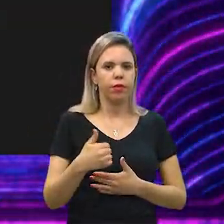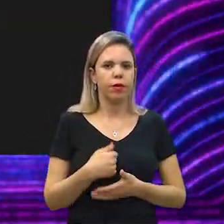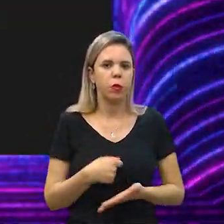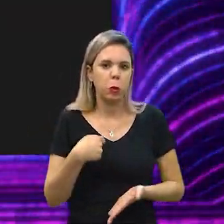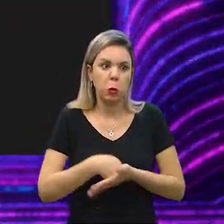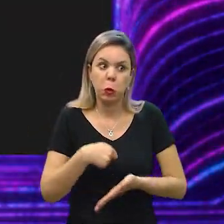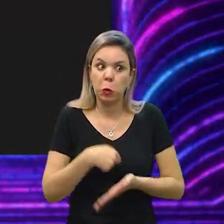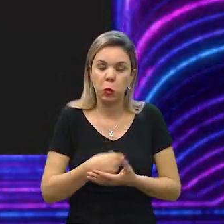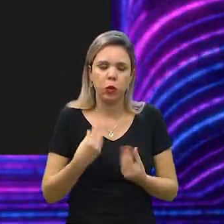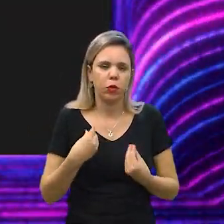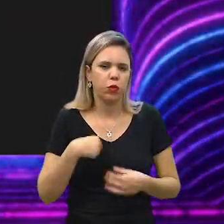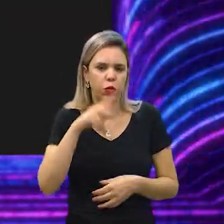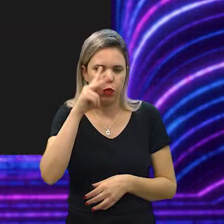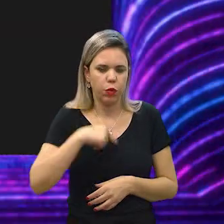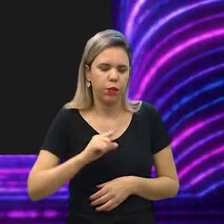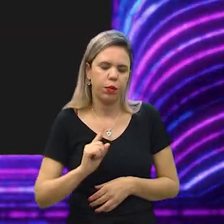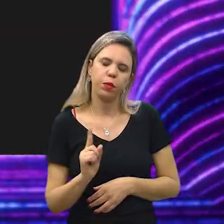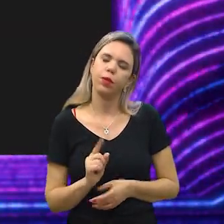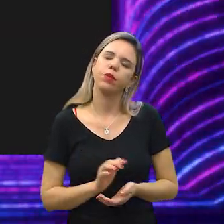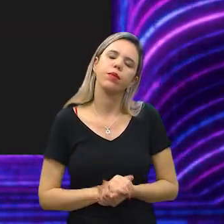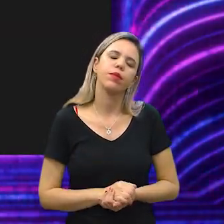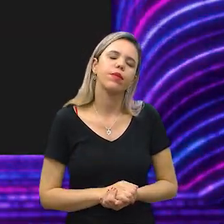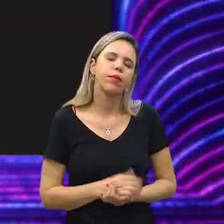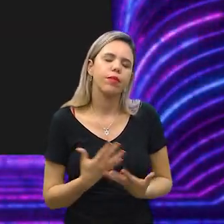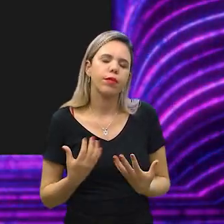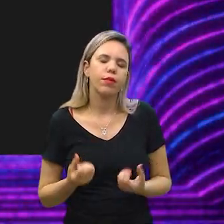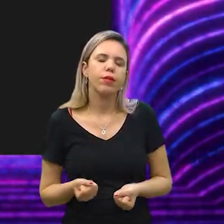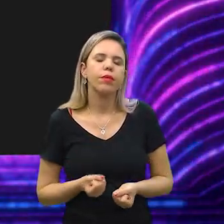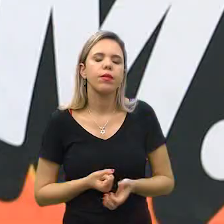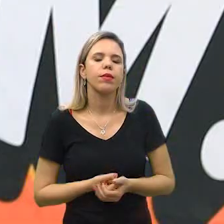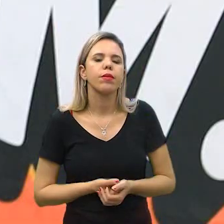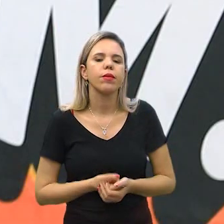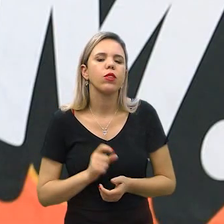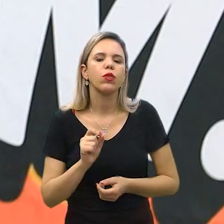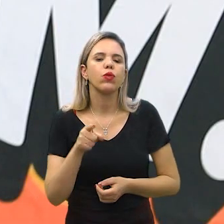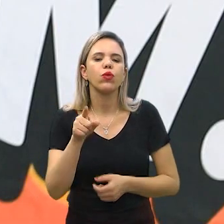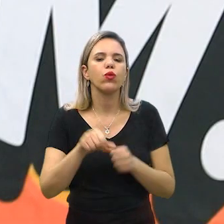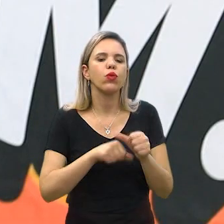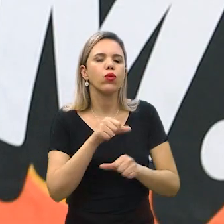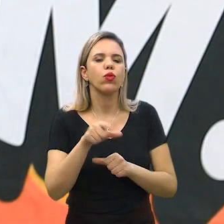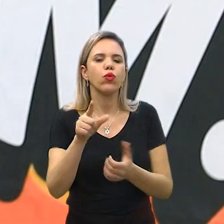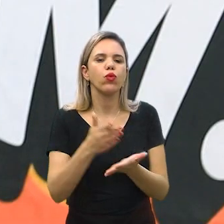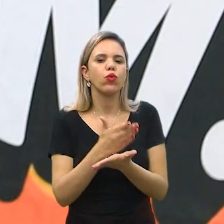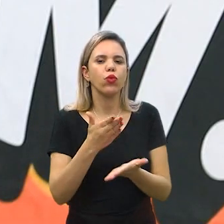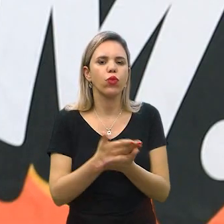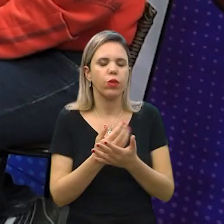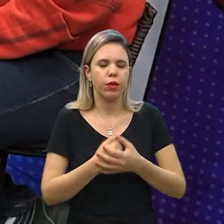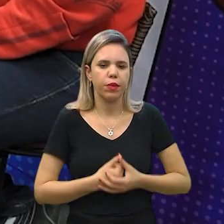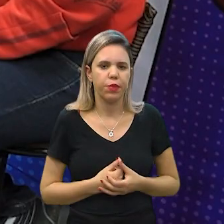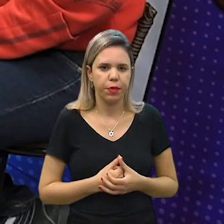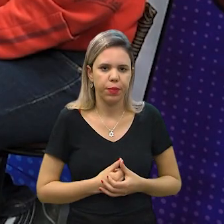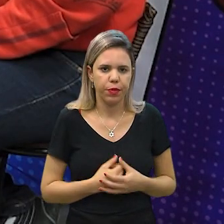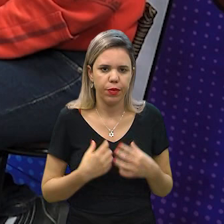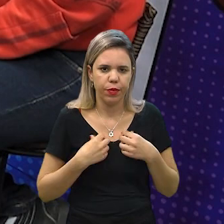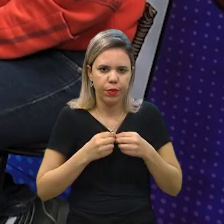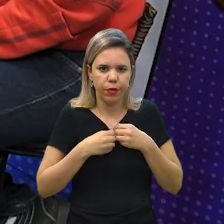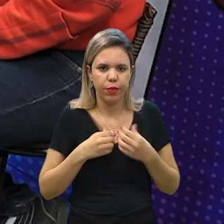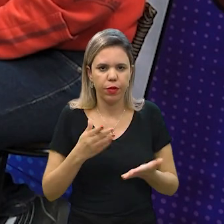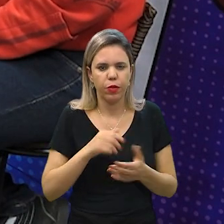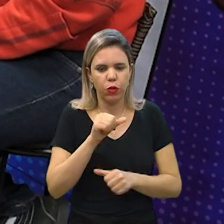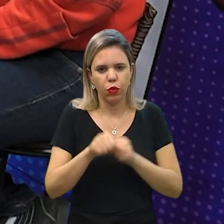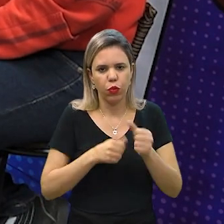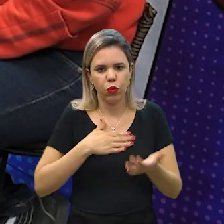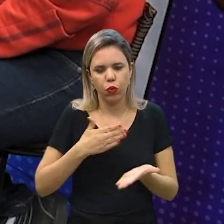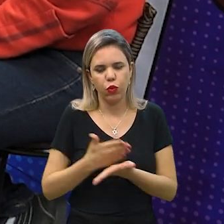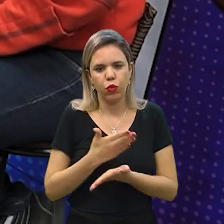sou tão crítica comigo mesma. O que você mudaria no seu livro? O que eu